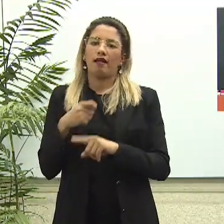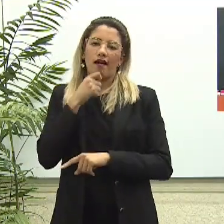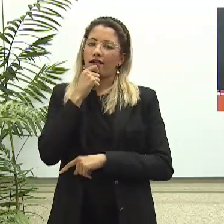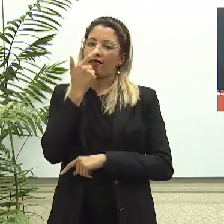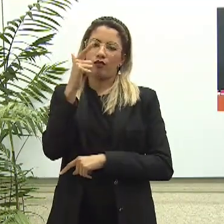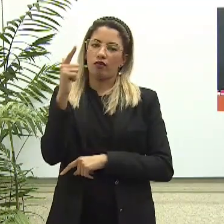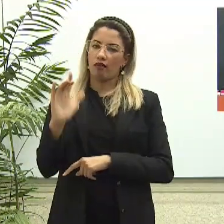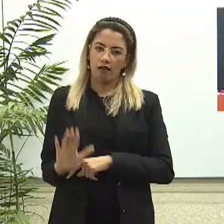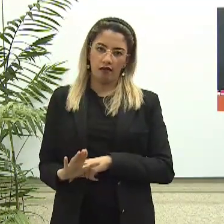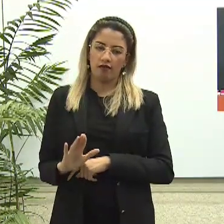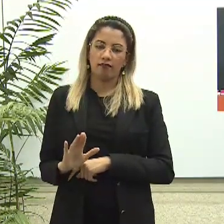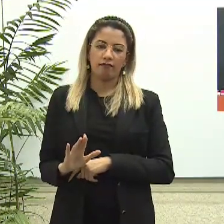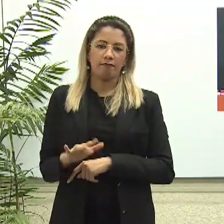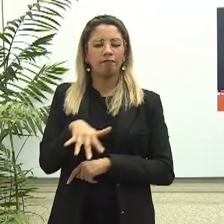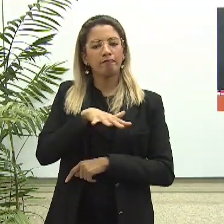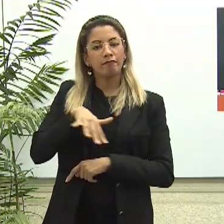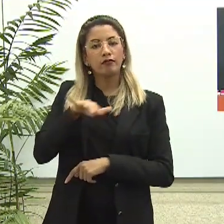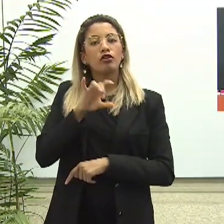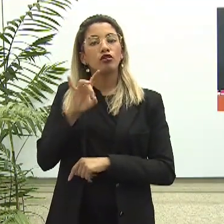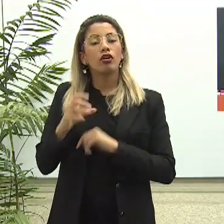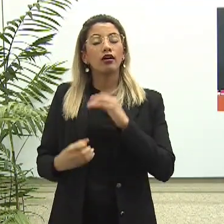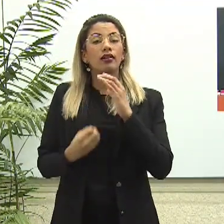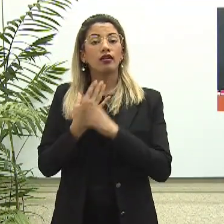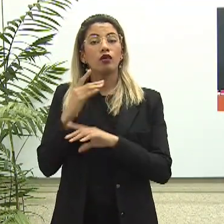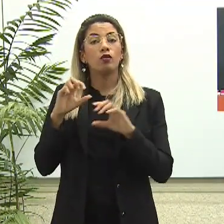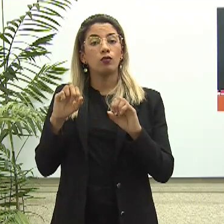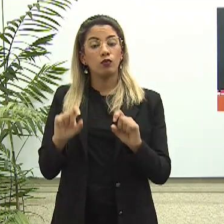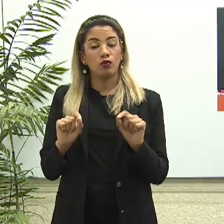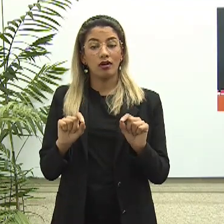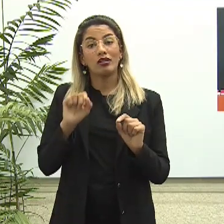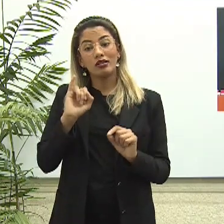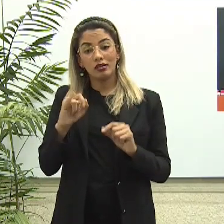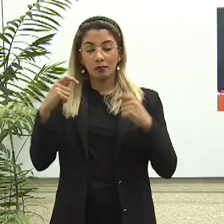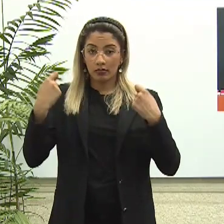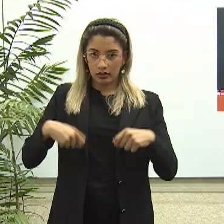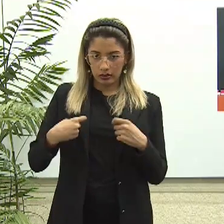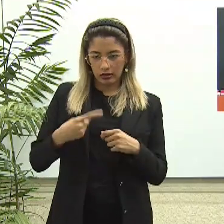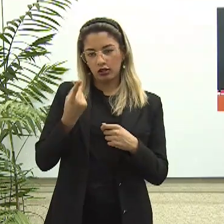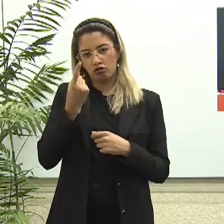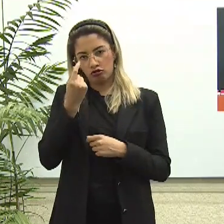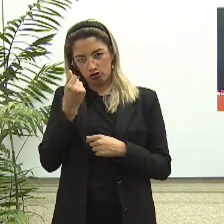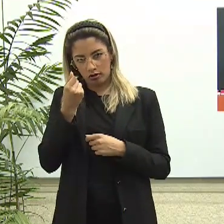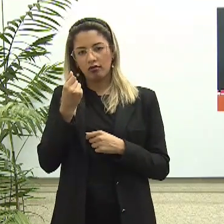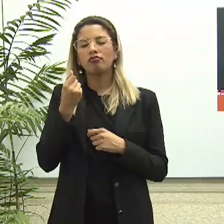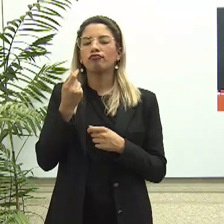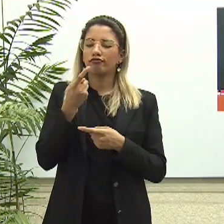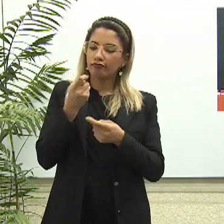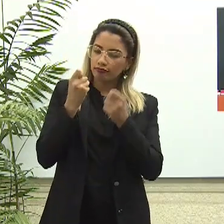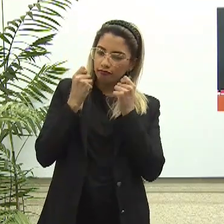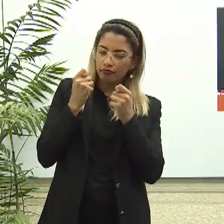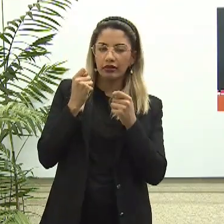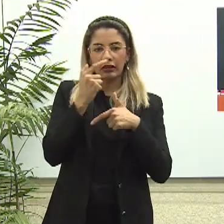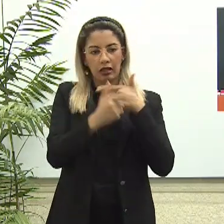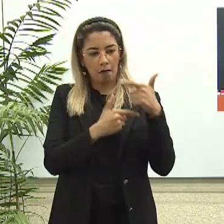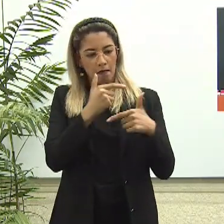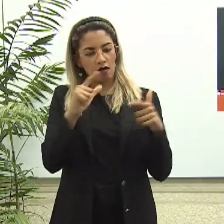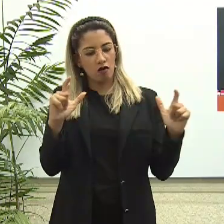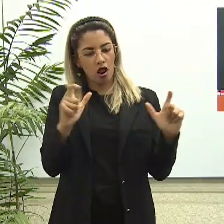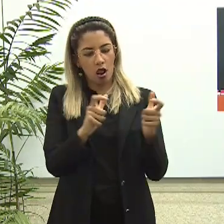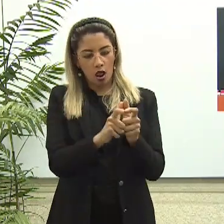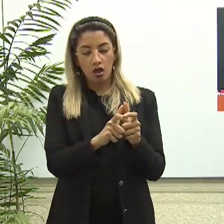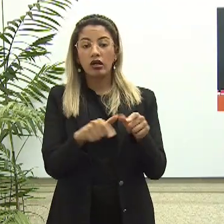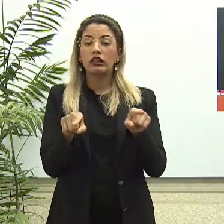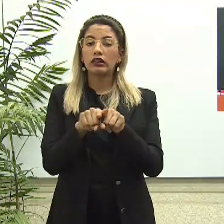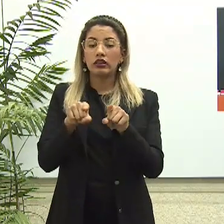o mercado só cria elementos para eficiência reduzir custos tirar trabalho e colocar